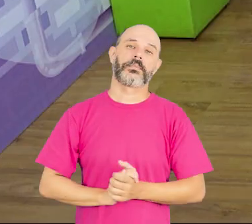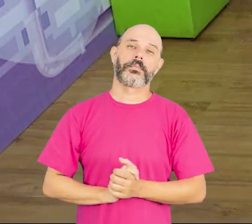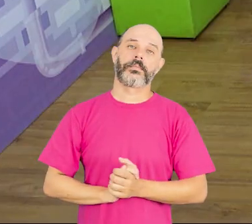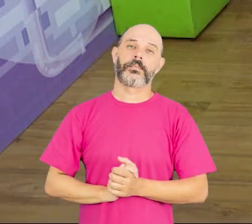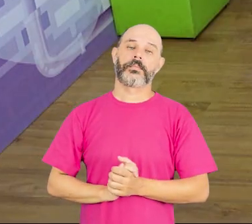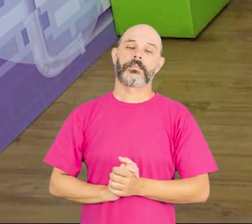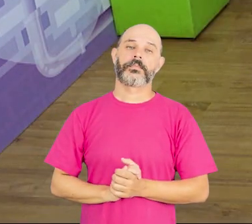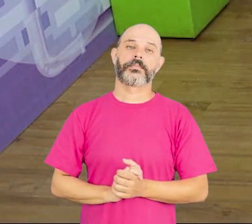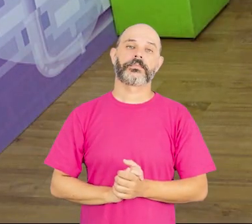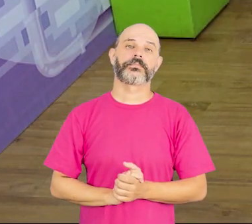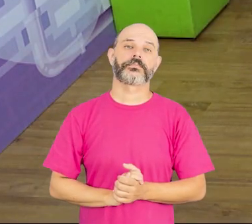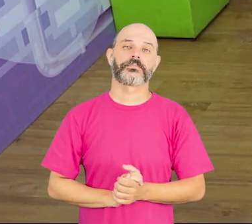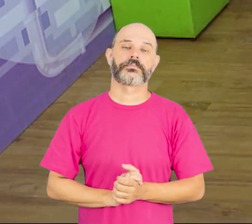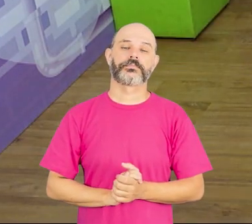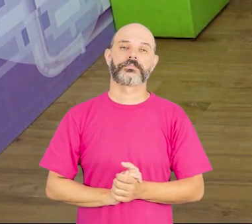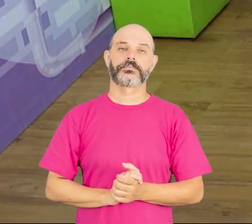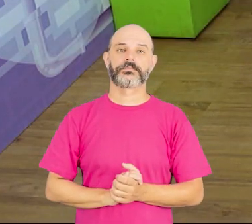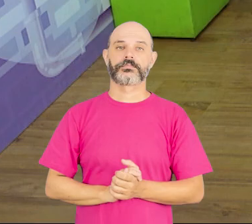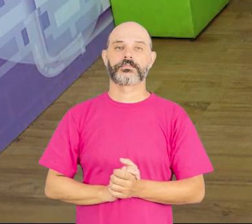Mas...